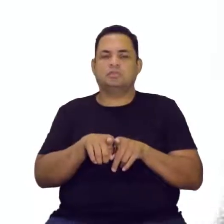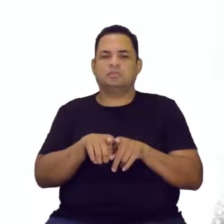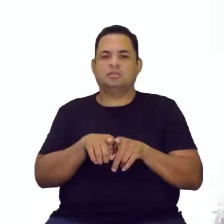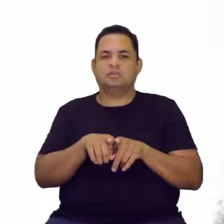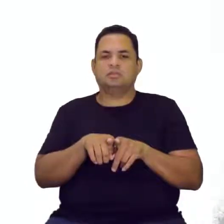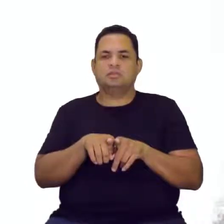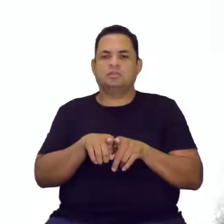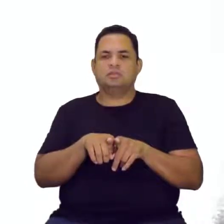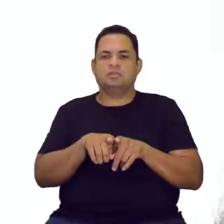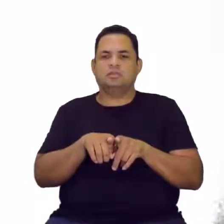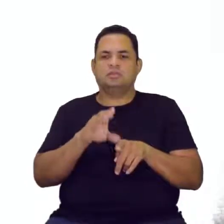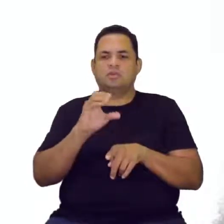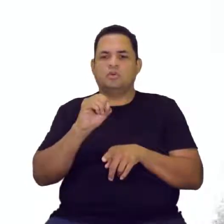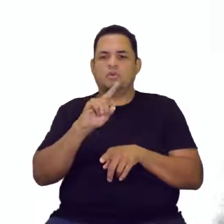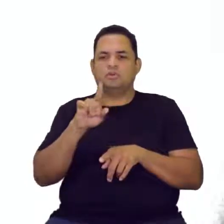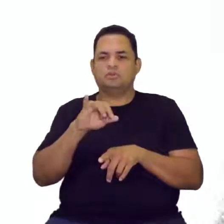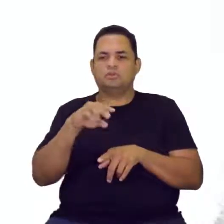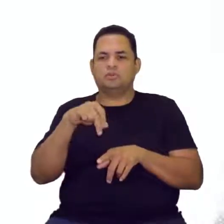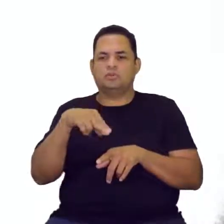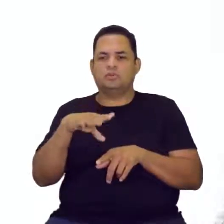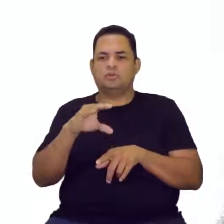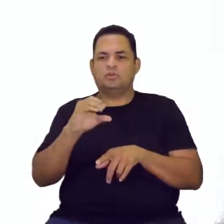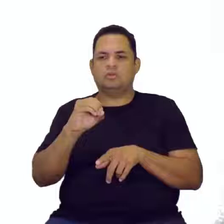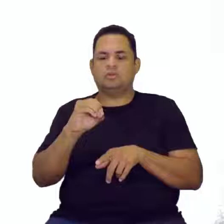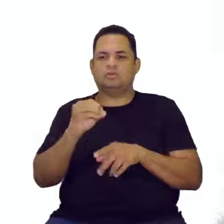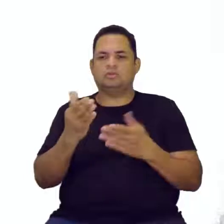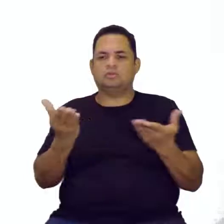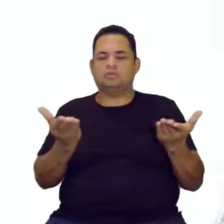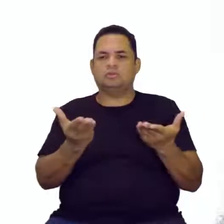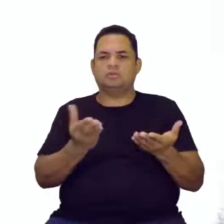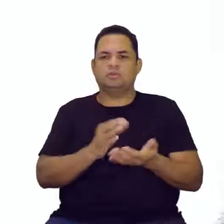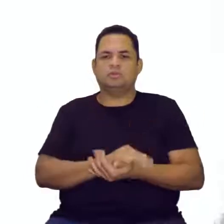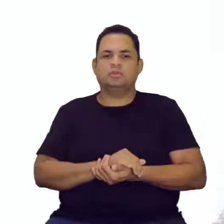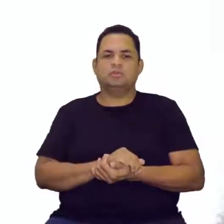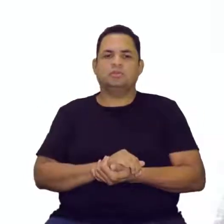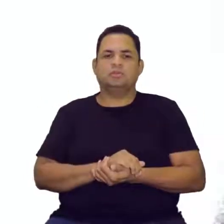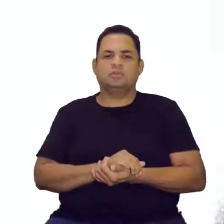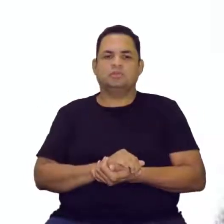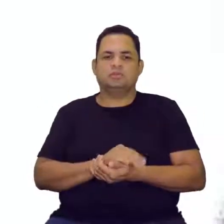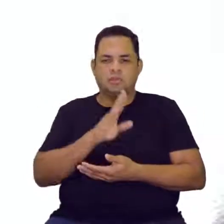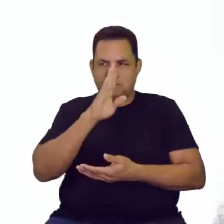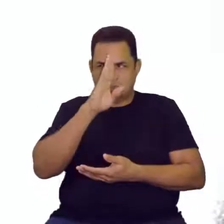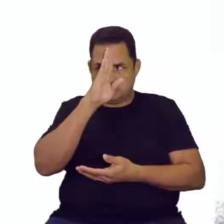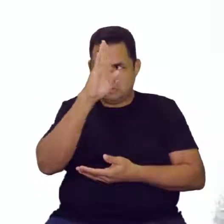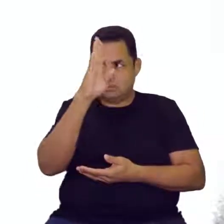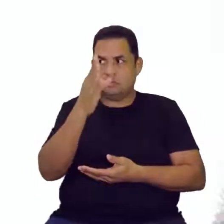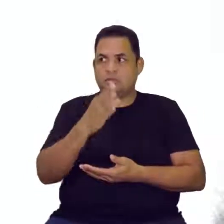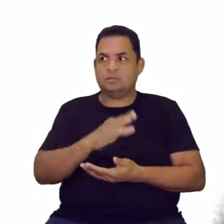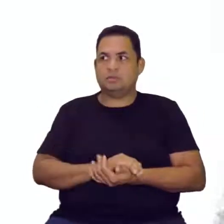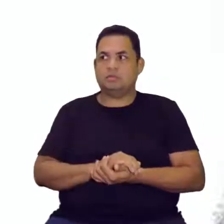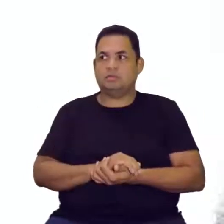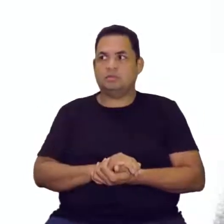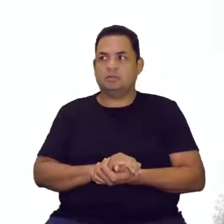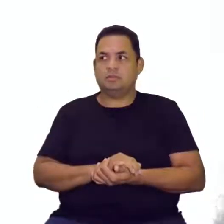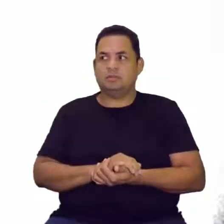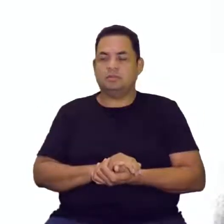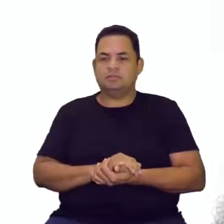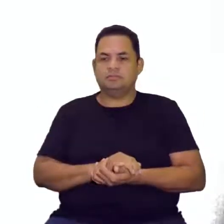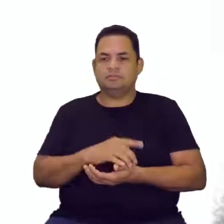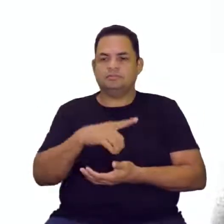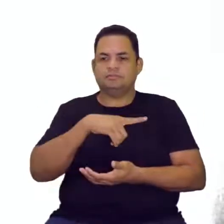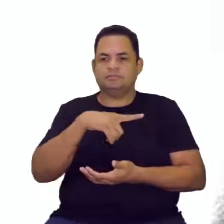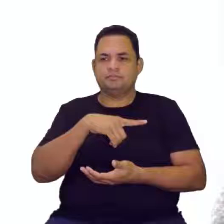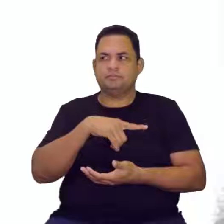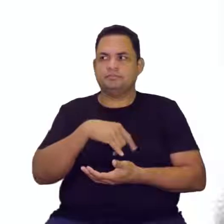o ozônio aqui, ó. Esses aqui são os principais. A gente ainda tem,